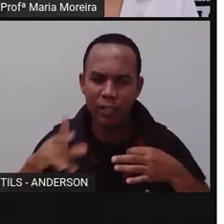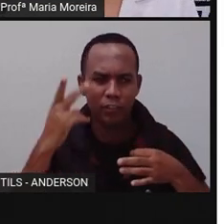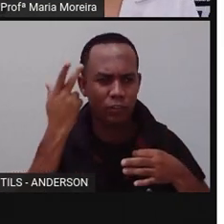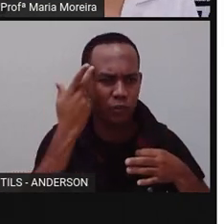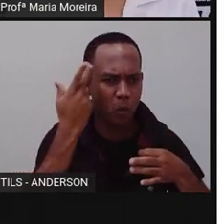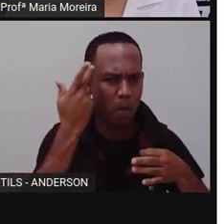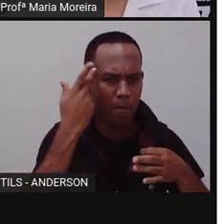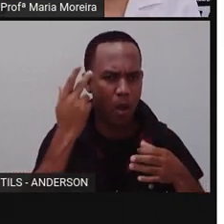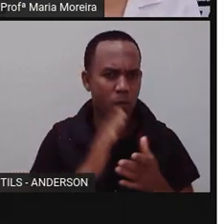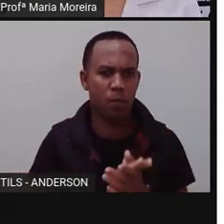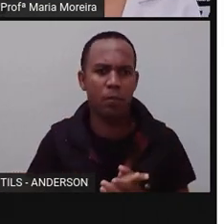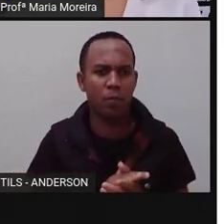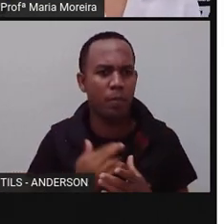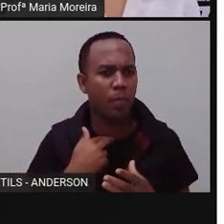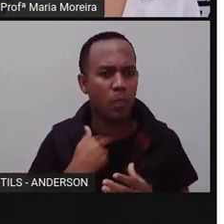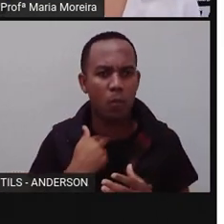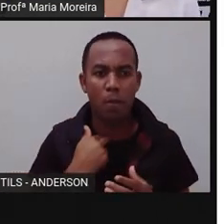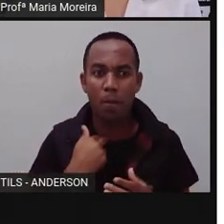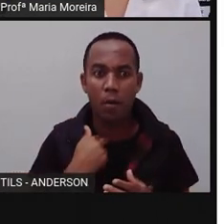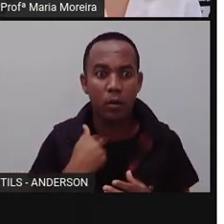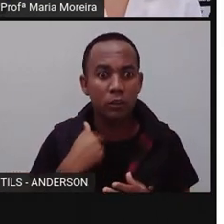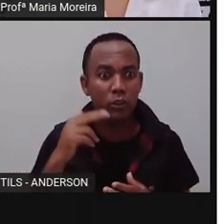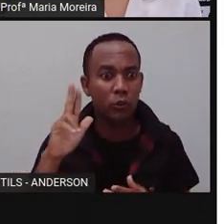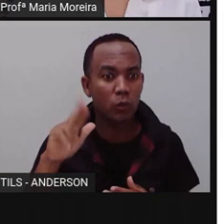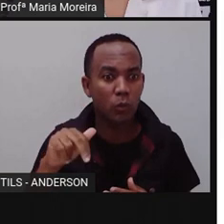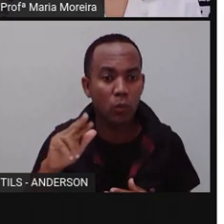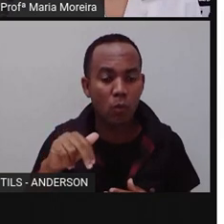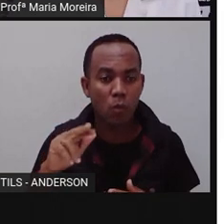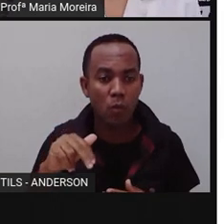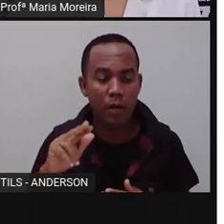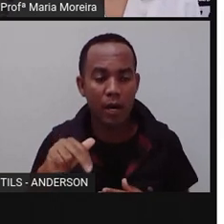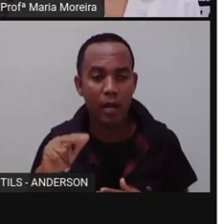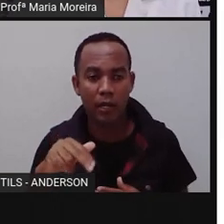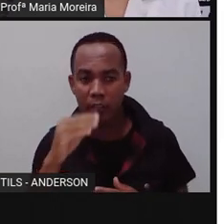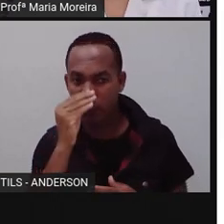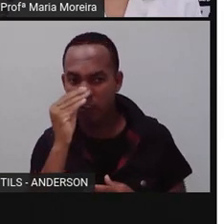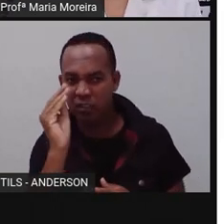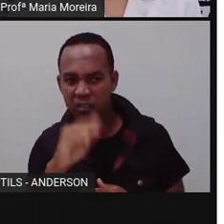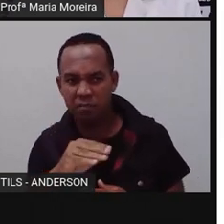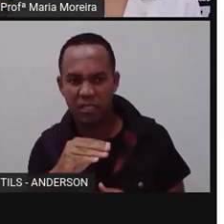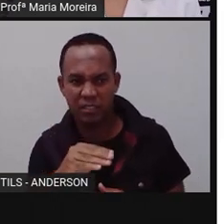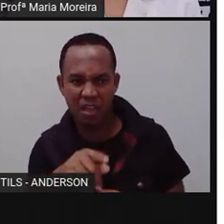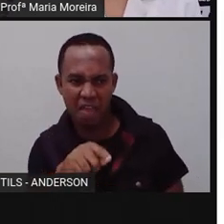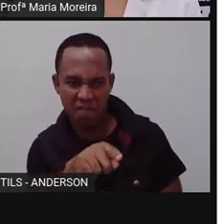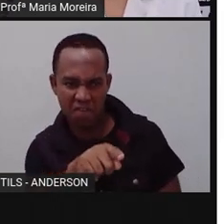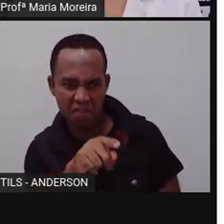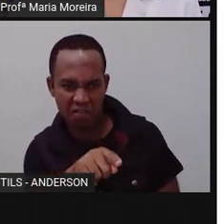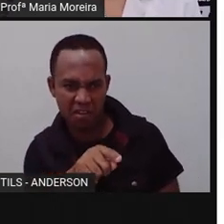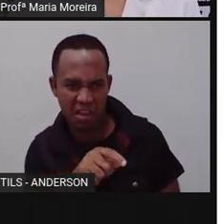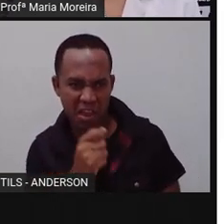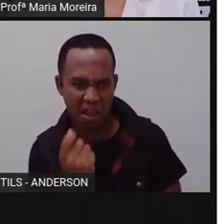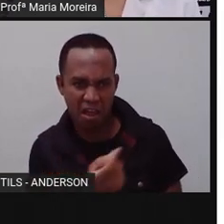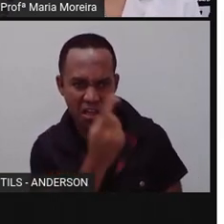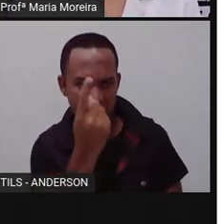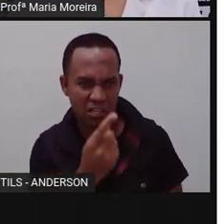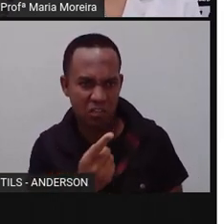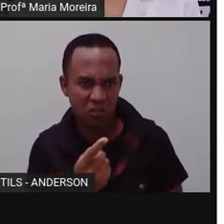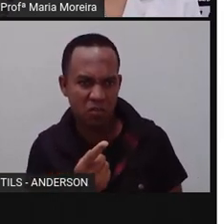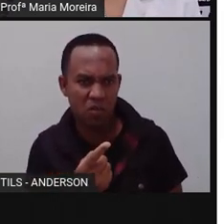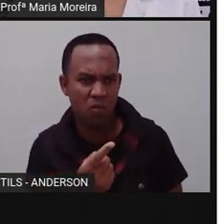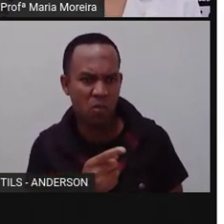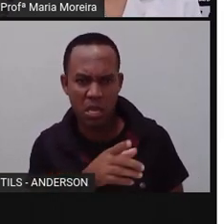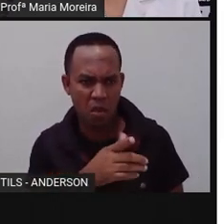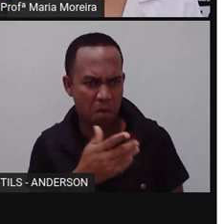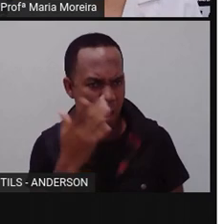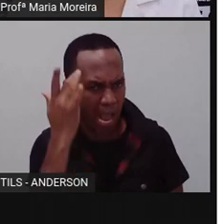mas eu não posso, em hipótese alguma, tá? Faltar com respeito. Então eu posso dizer, Anderson, eu não concordo com